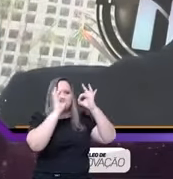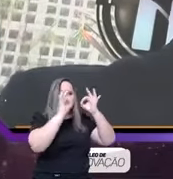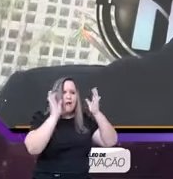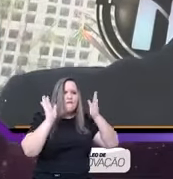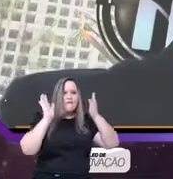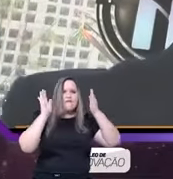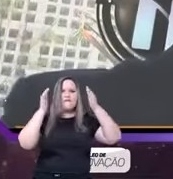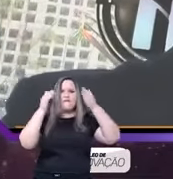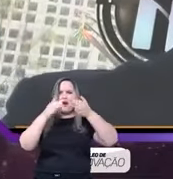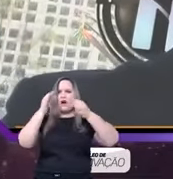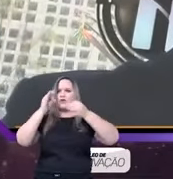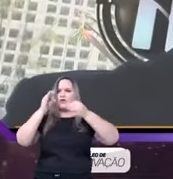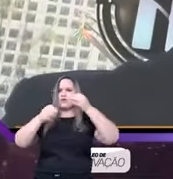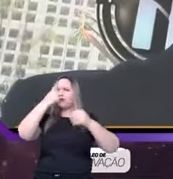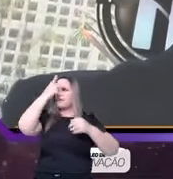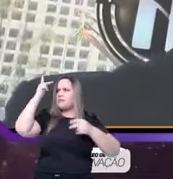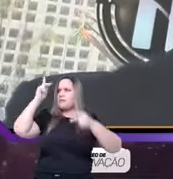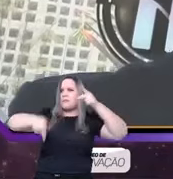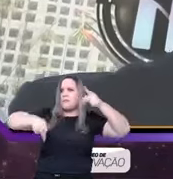o jurisdicionado.